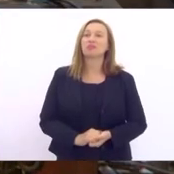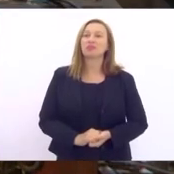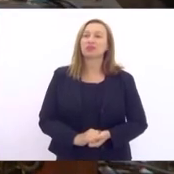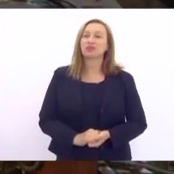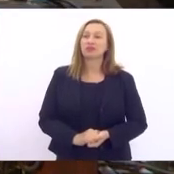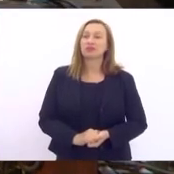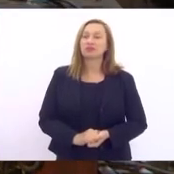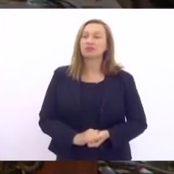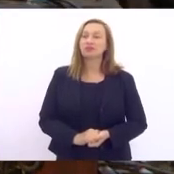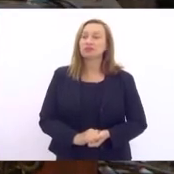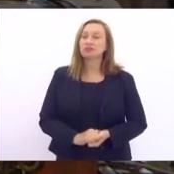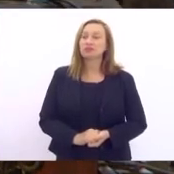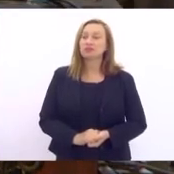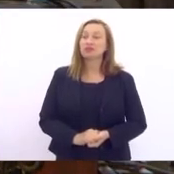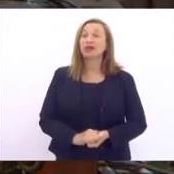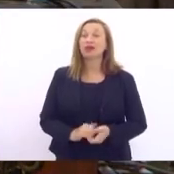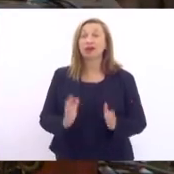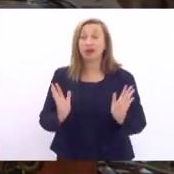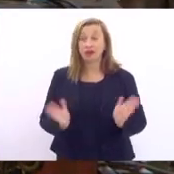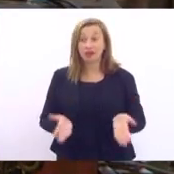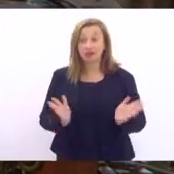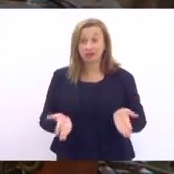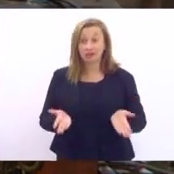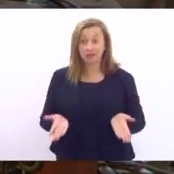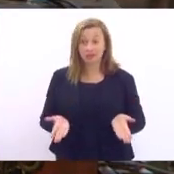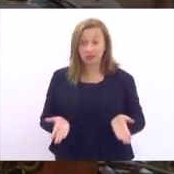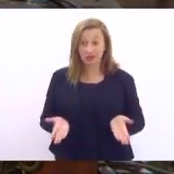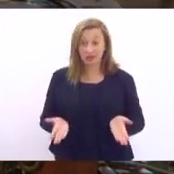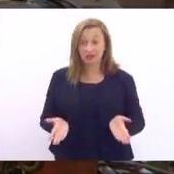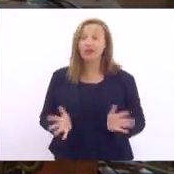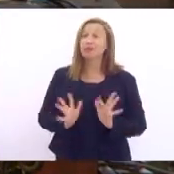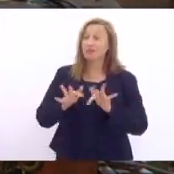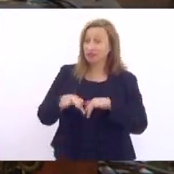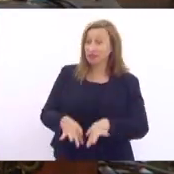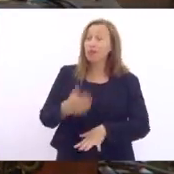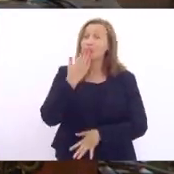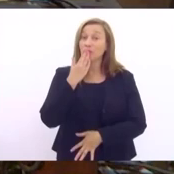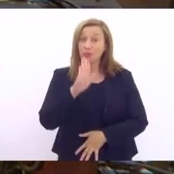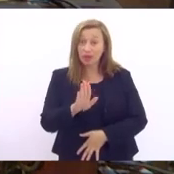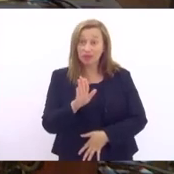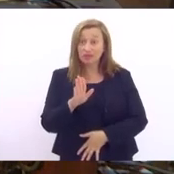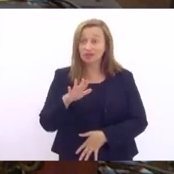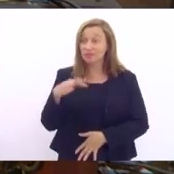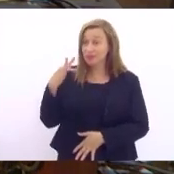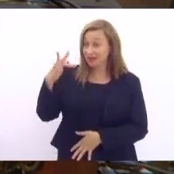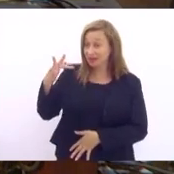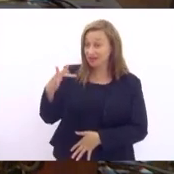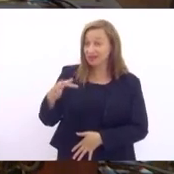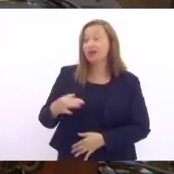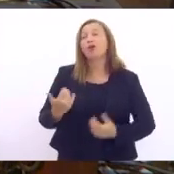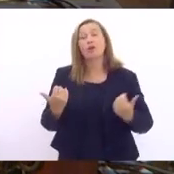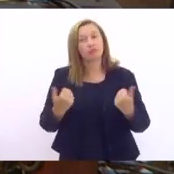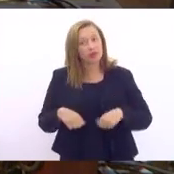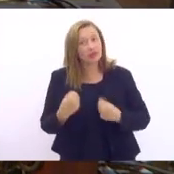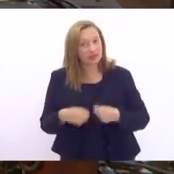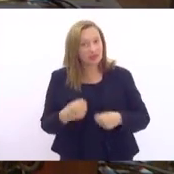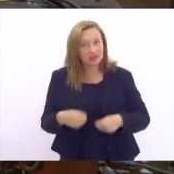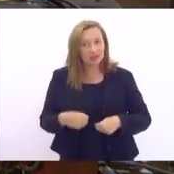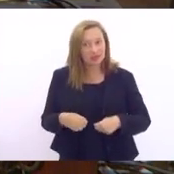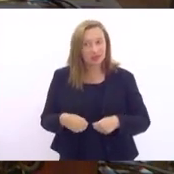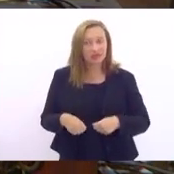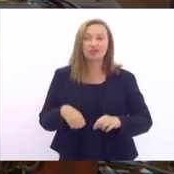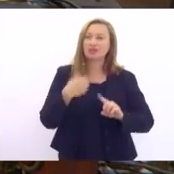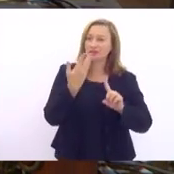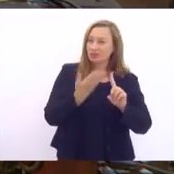Agora, regimentalmente, já para encerrar, prometo ser bem breve. Eu preciso fazer a sessão solene de encerramento, apresentar